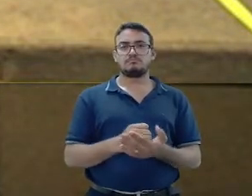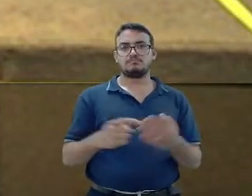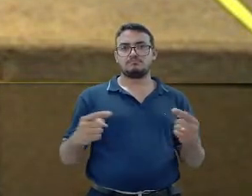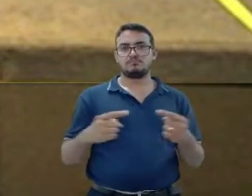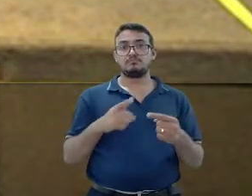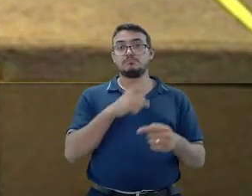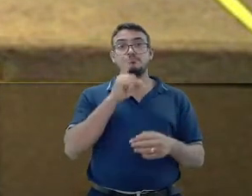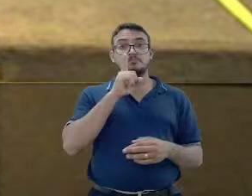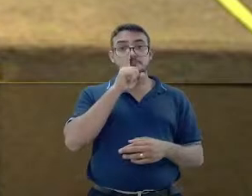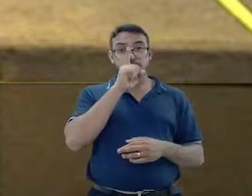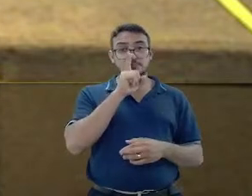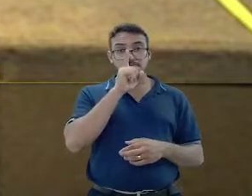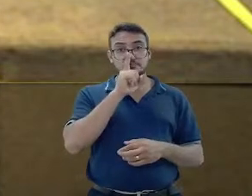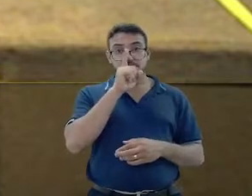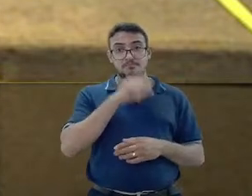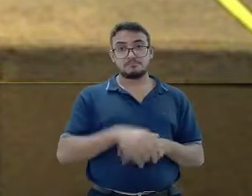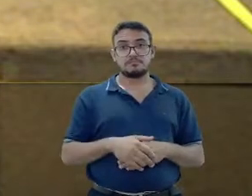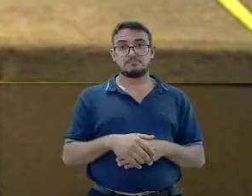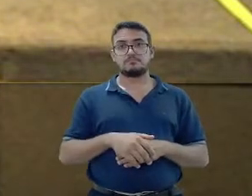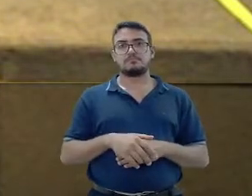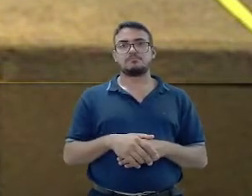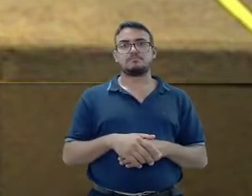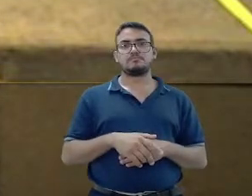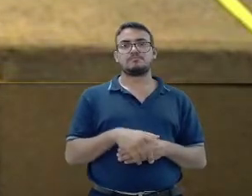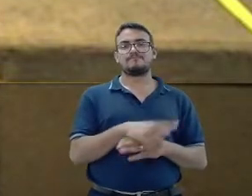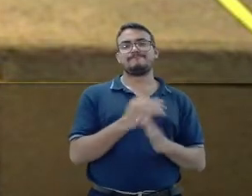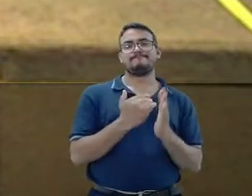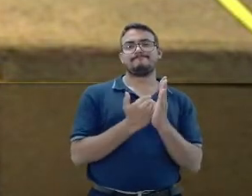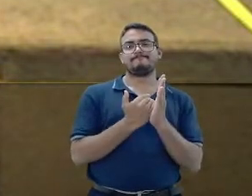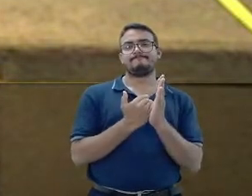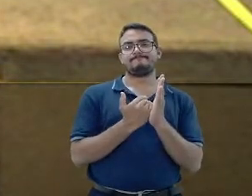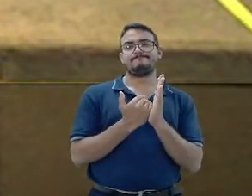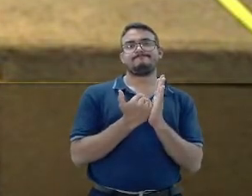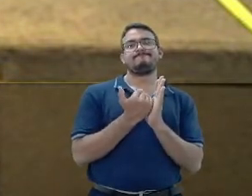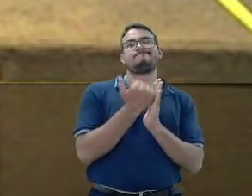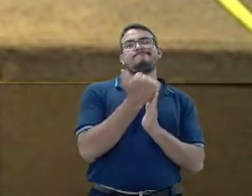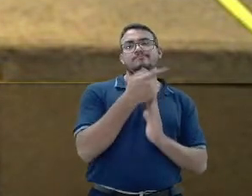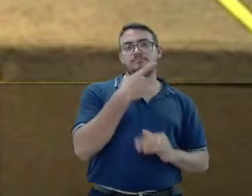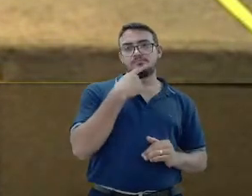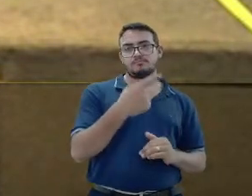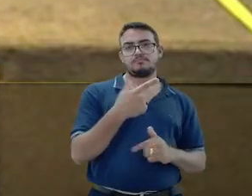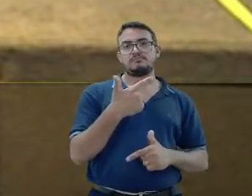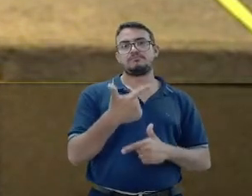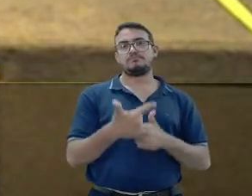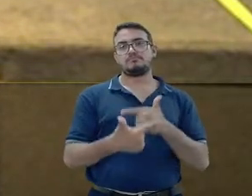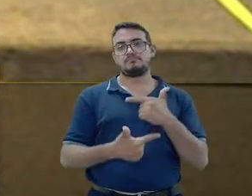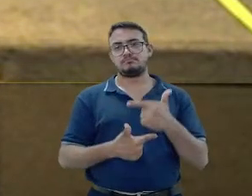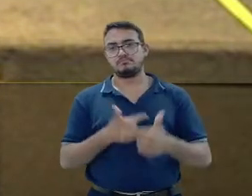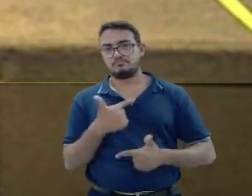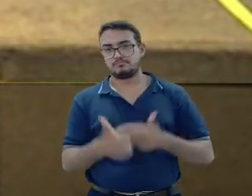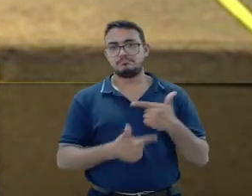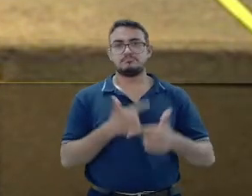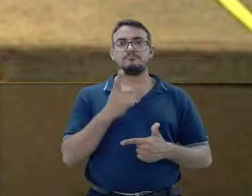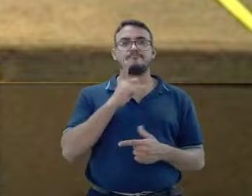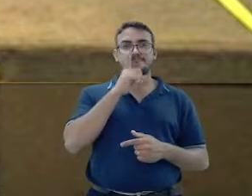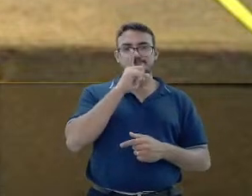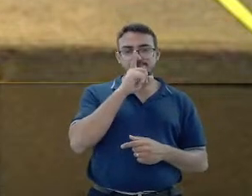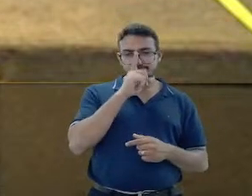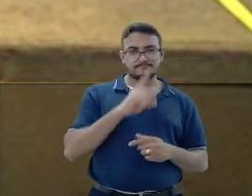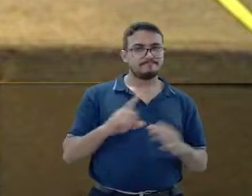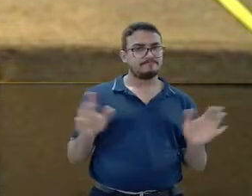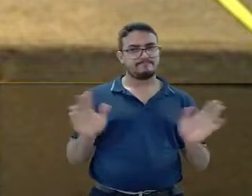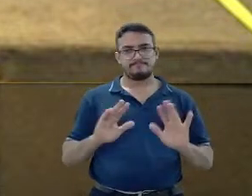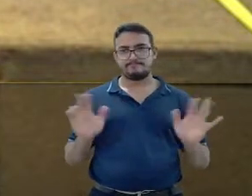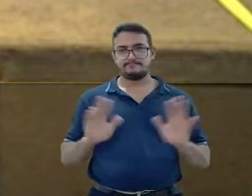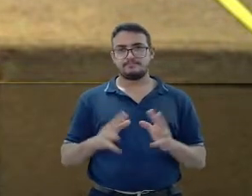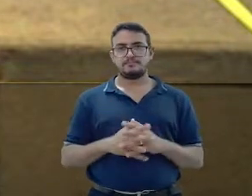apesar de estar acima do limite, ele falou que não exerceu atividade em condições de insalubridade, né? Então,